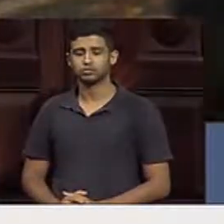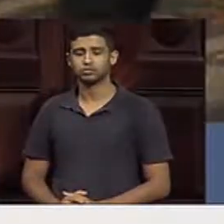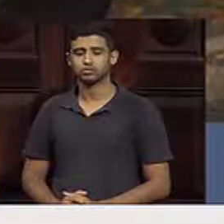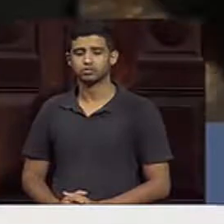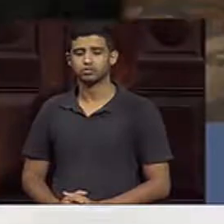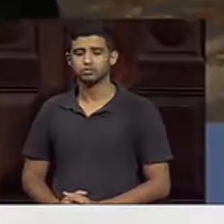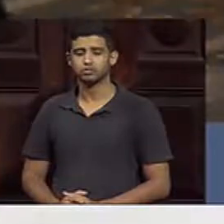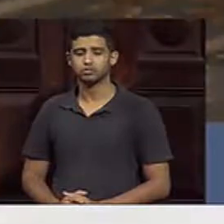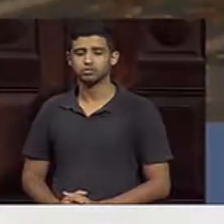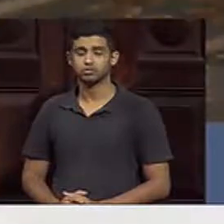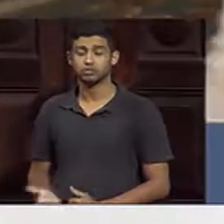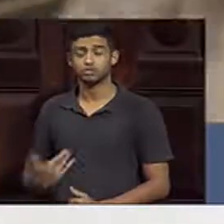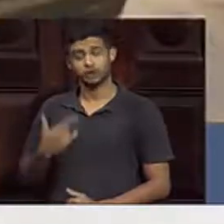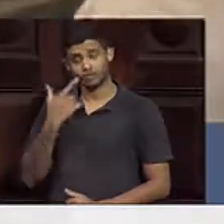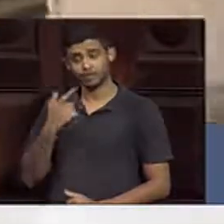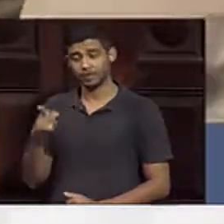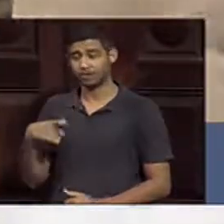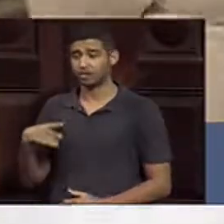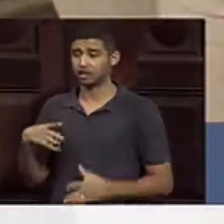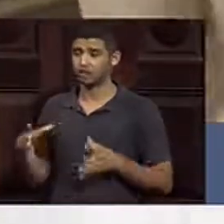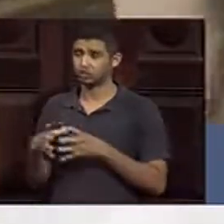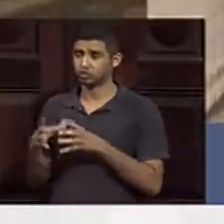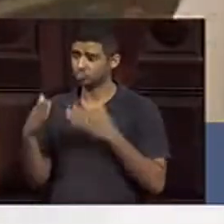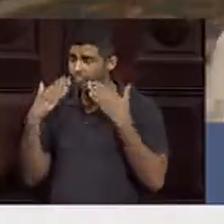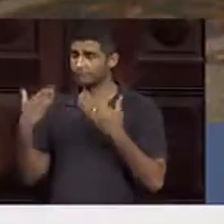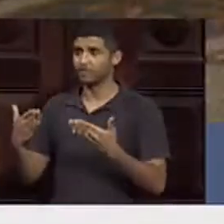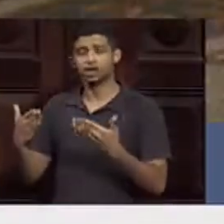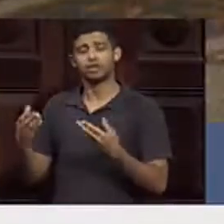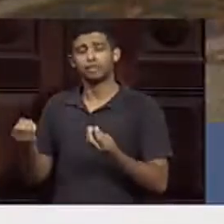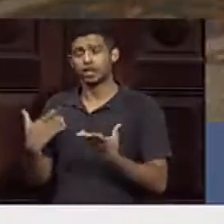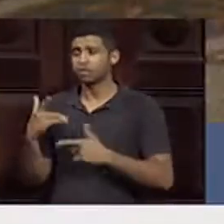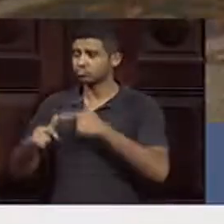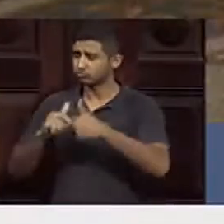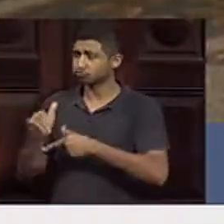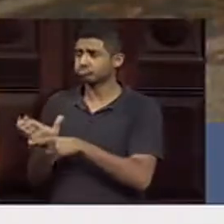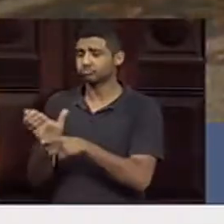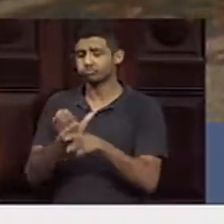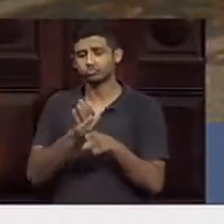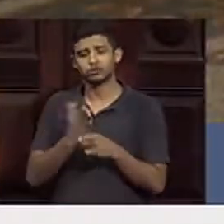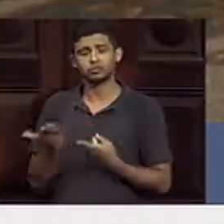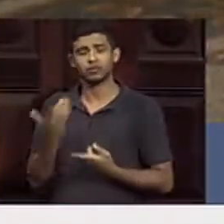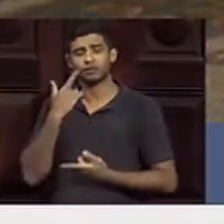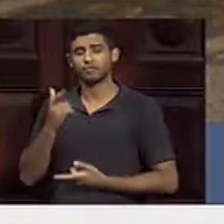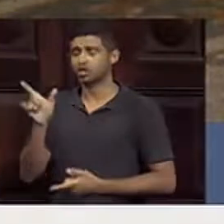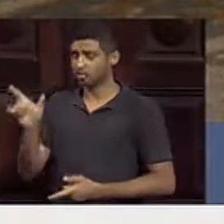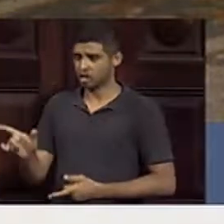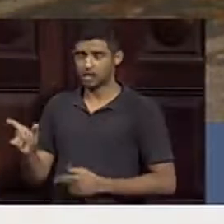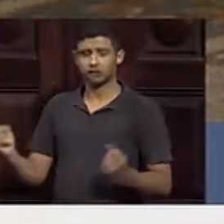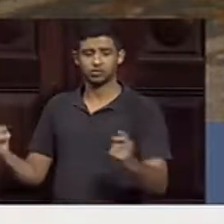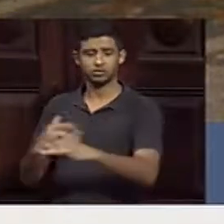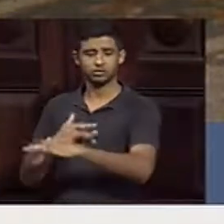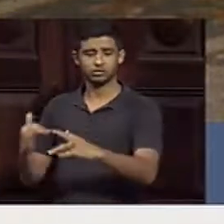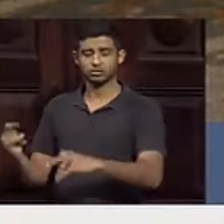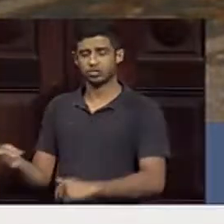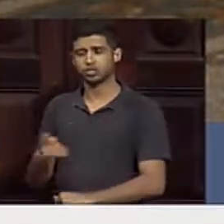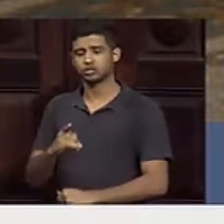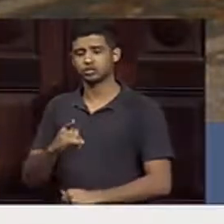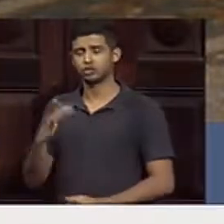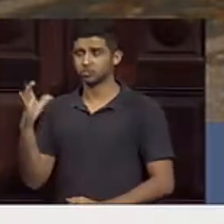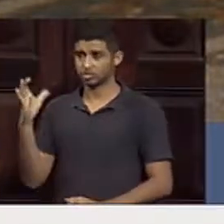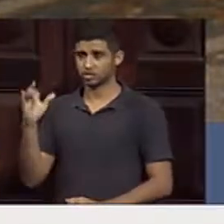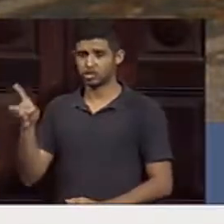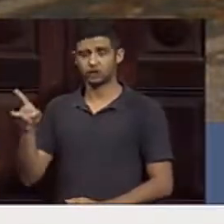à frente dessa equipe há anos, passou governos. Niterói, a educação inclusiva hoje é uma política de governo,